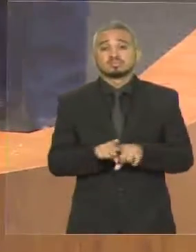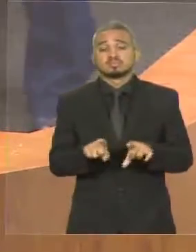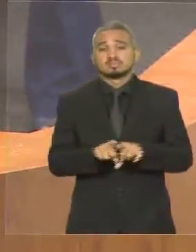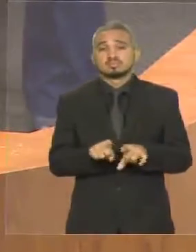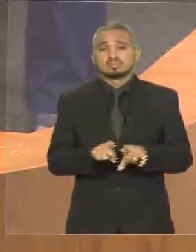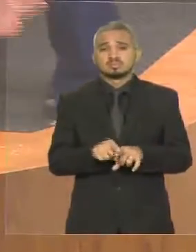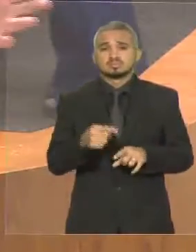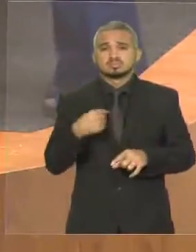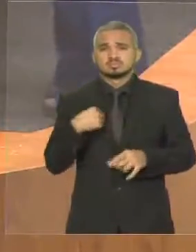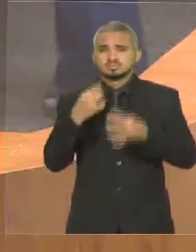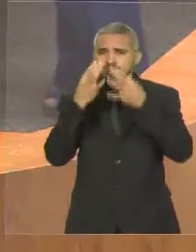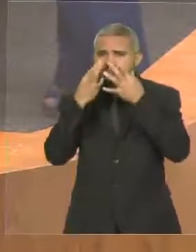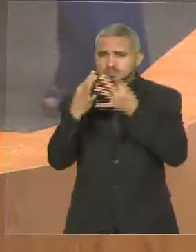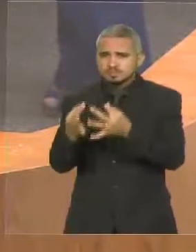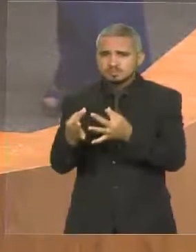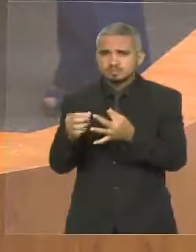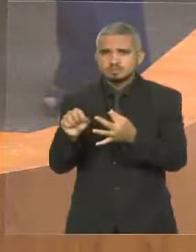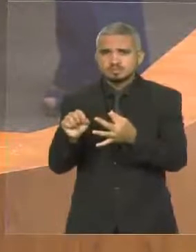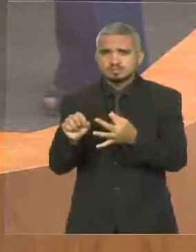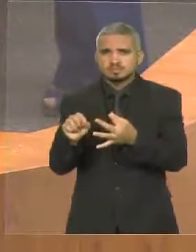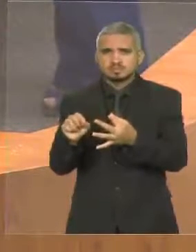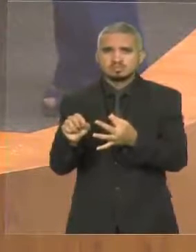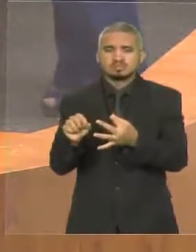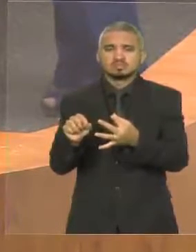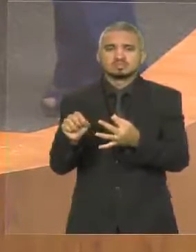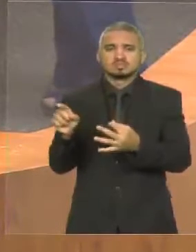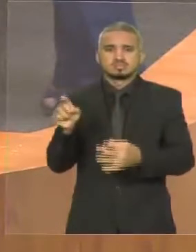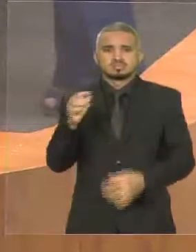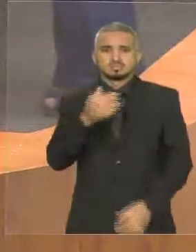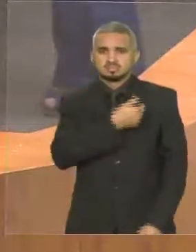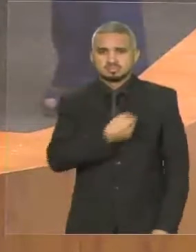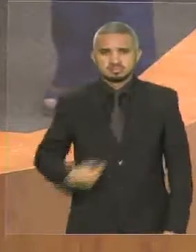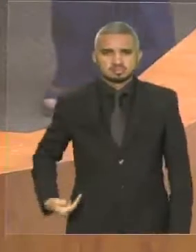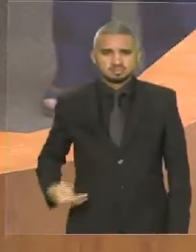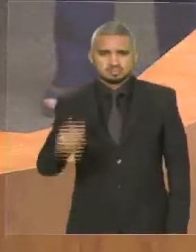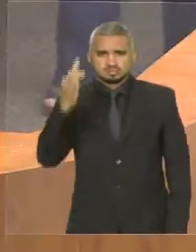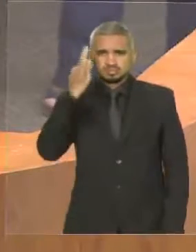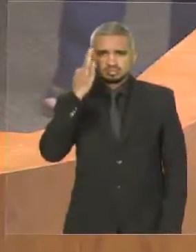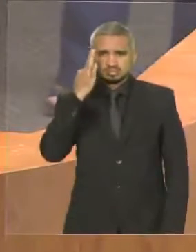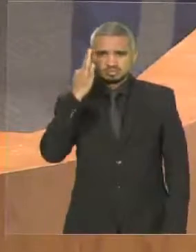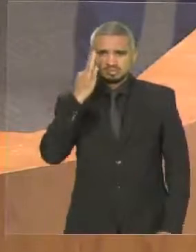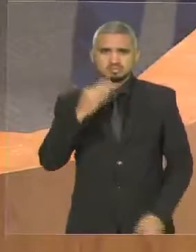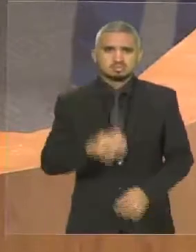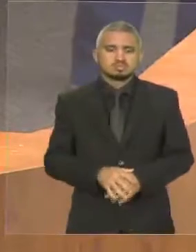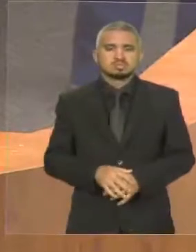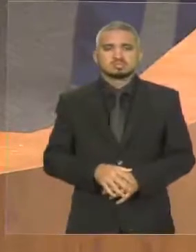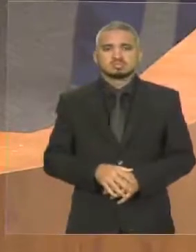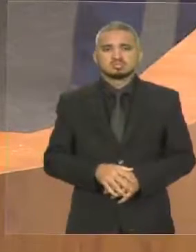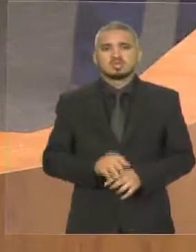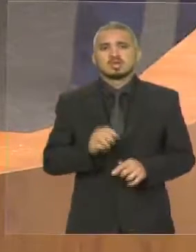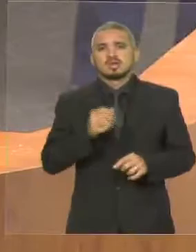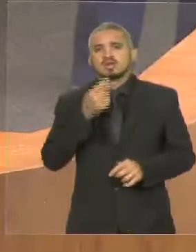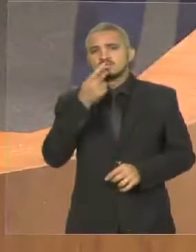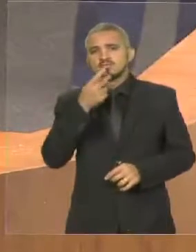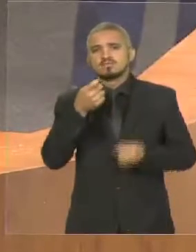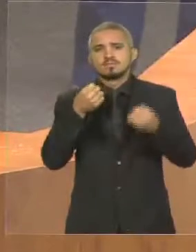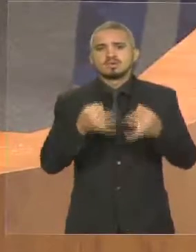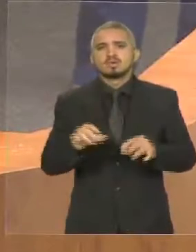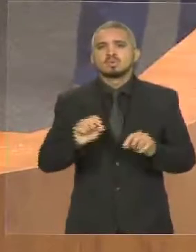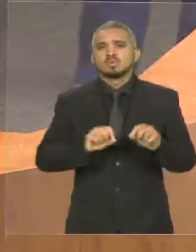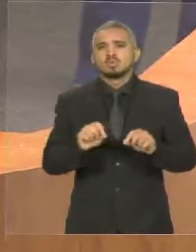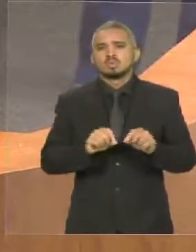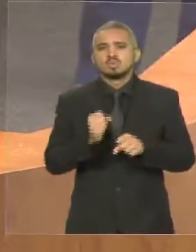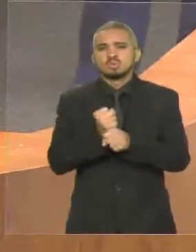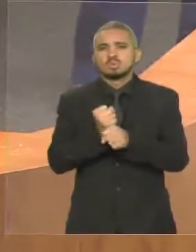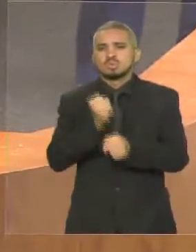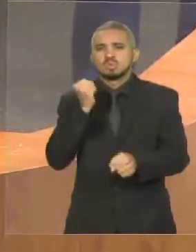foi a questão do comunista arbitrar o lucro para